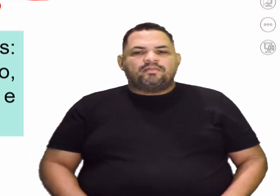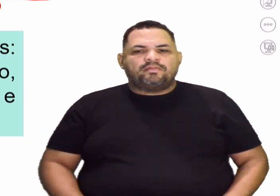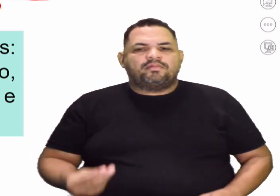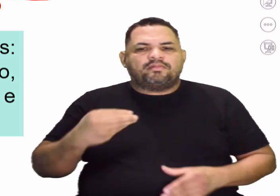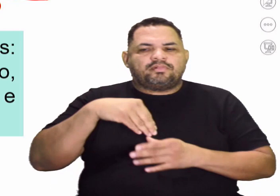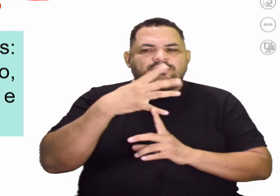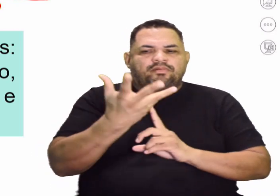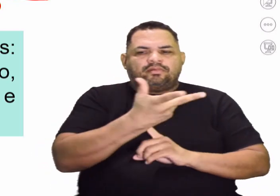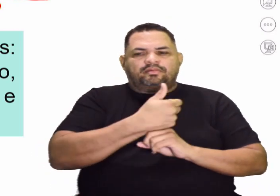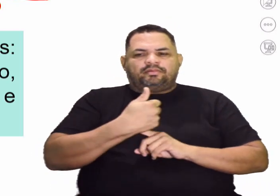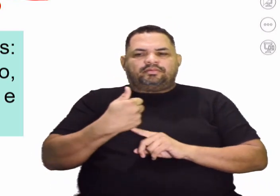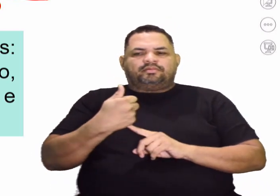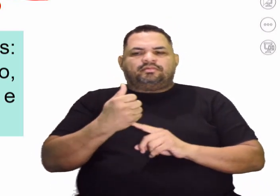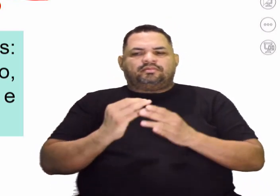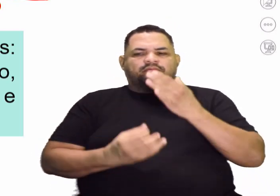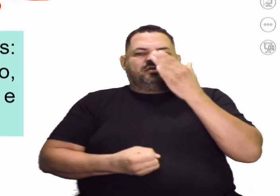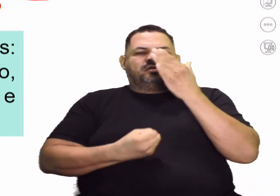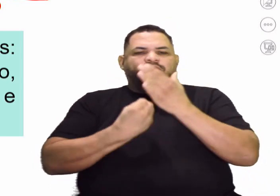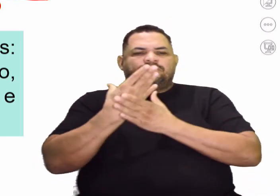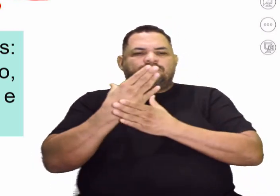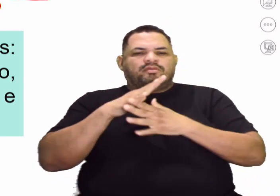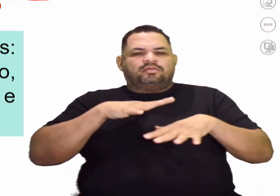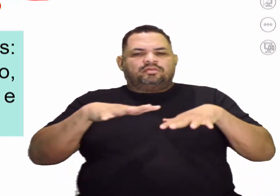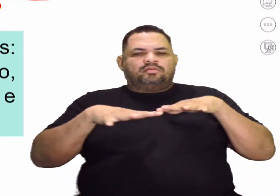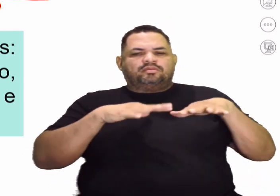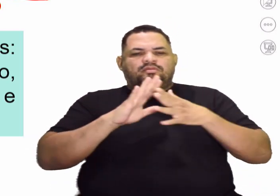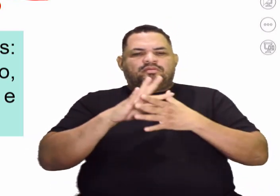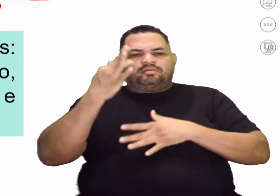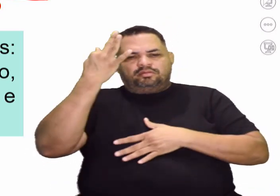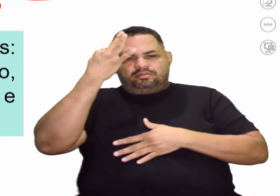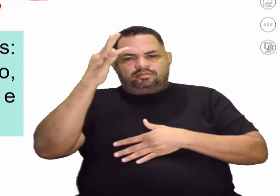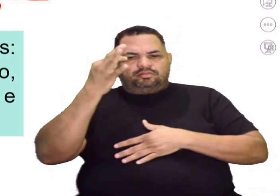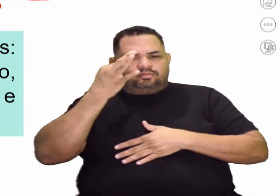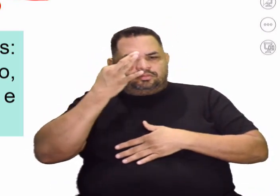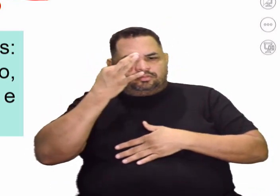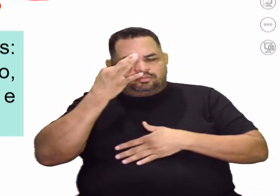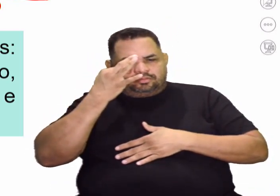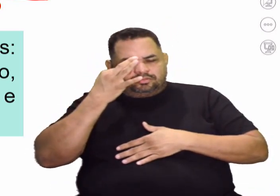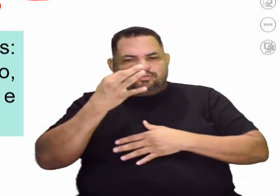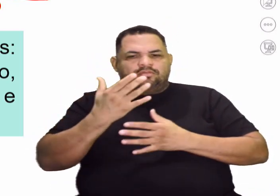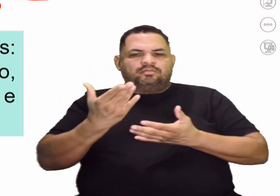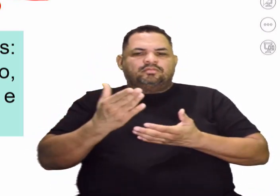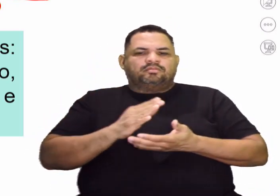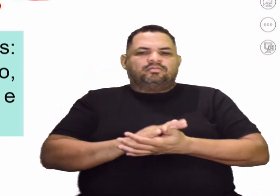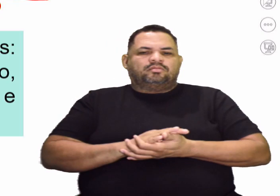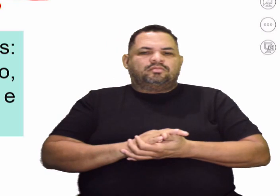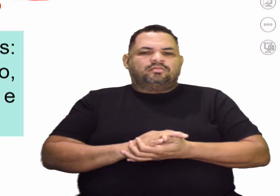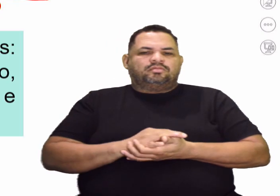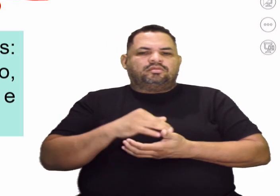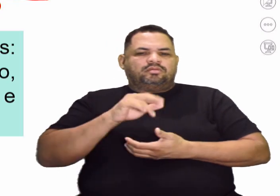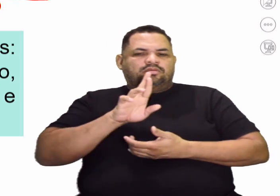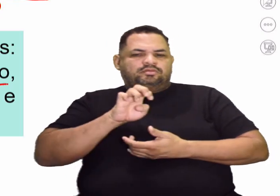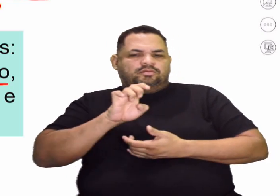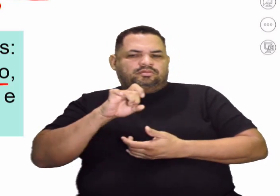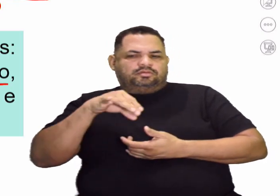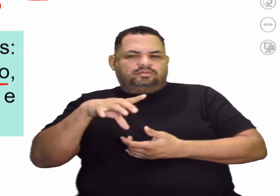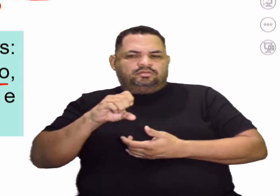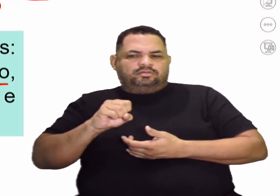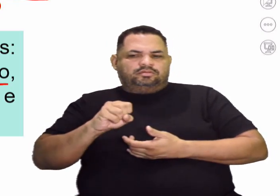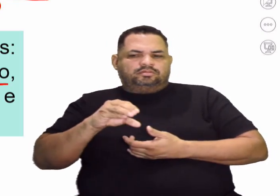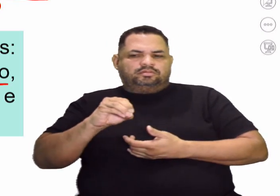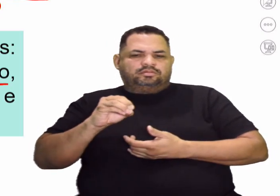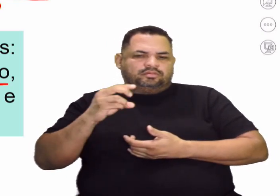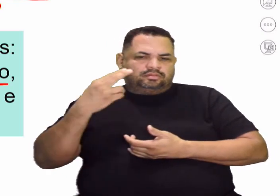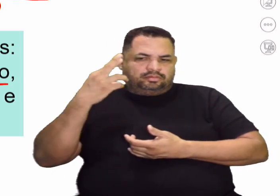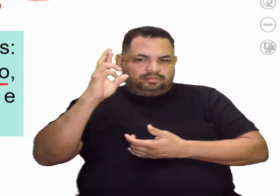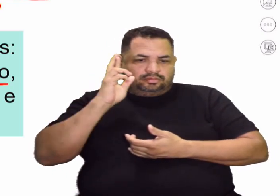arte. Surgimento dos movimentos filosóficos, humanismo, ser humano no centro, razão humana, tá